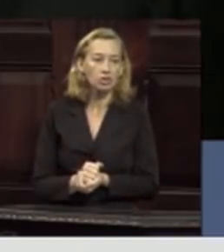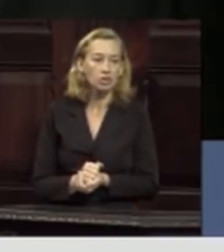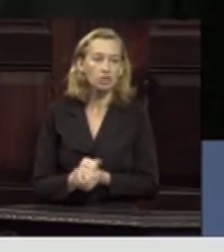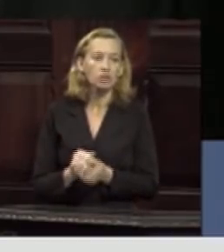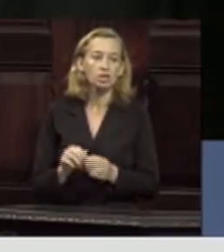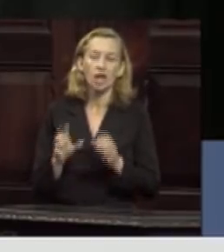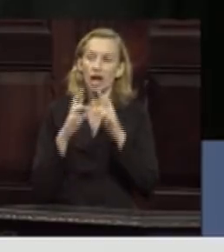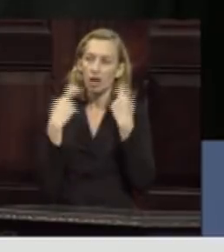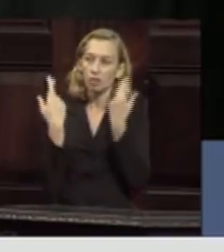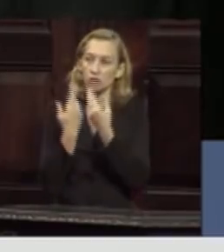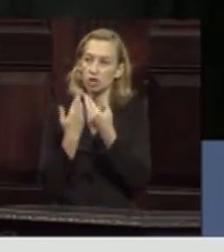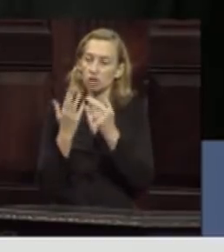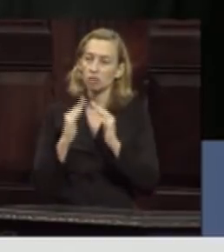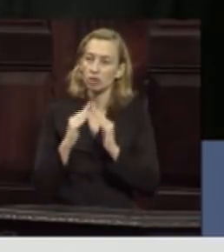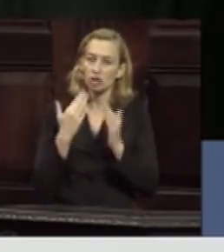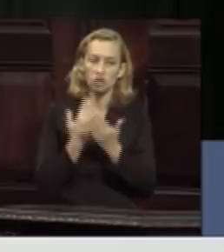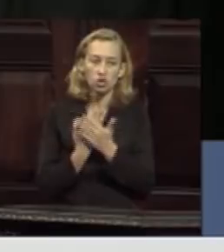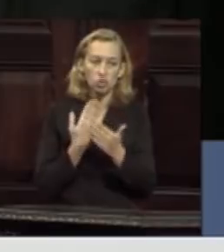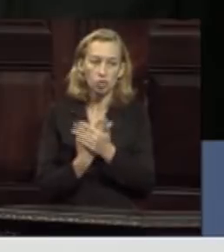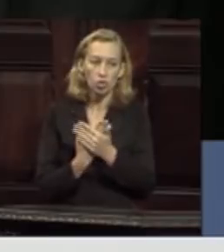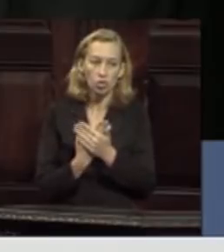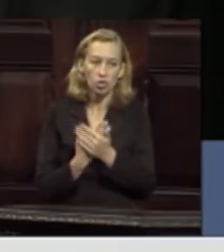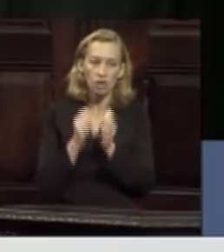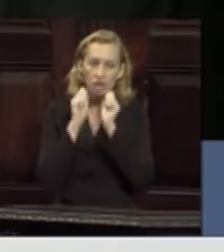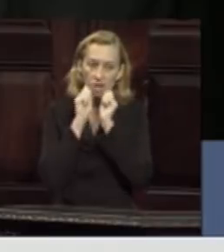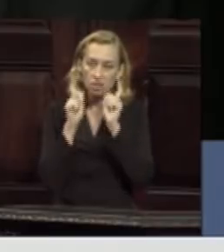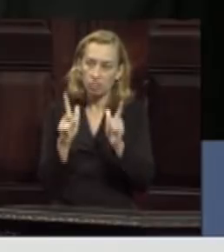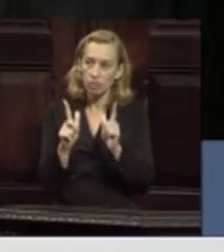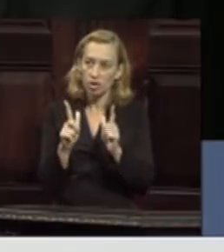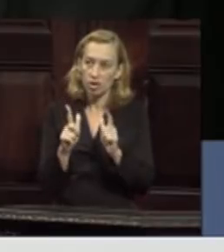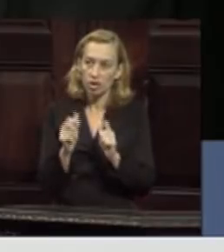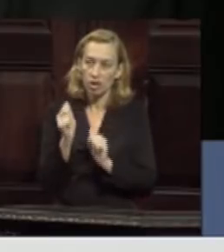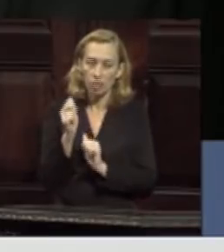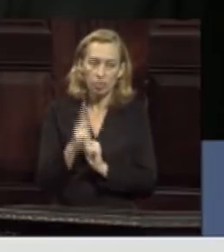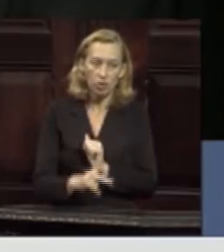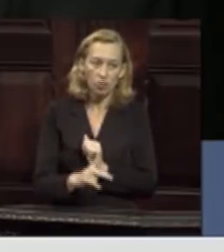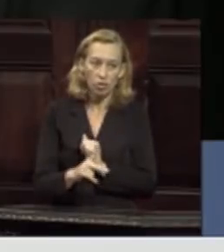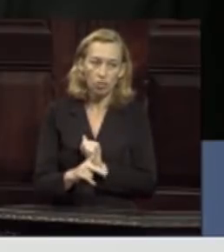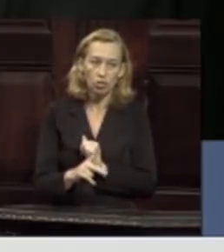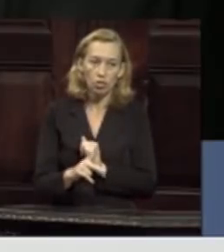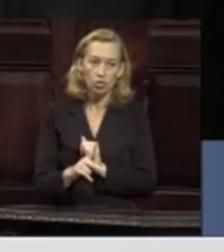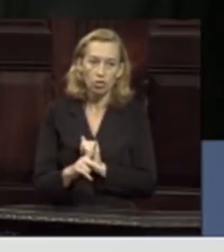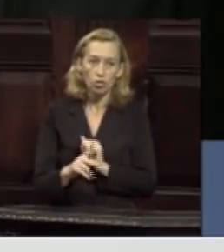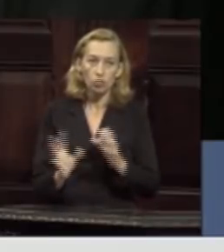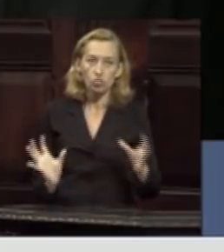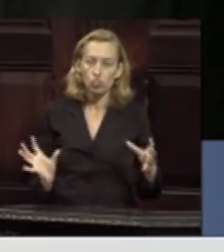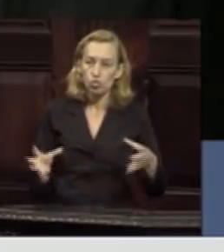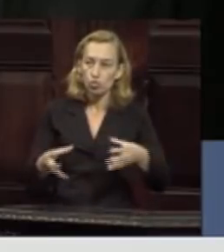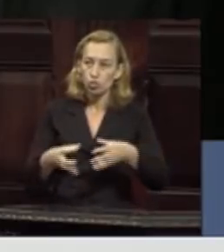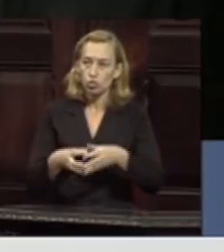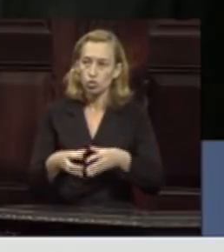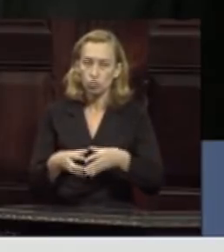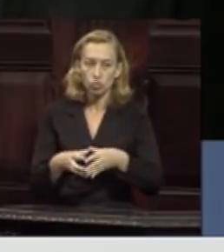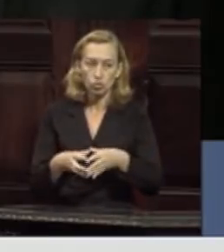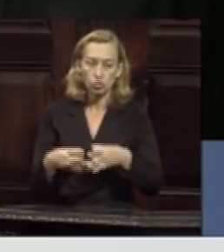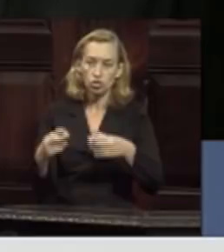de Líderes, que essa Assembleia aprovou nos últimos anos um conjunto de investimentos, de empréstimos, para